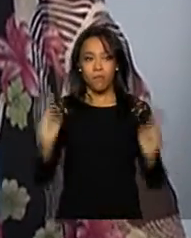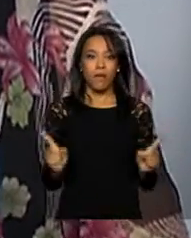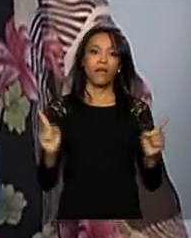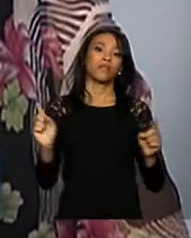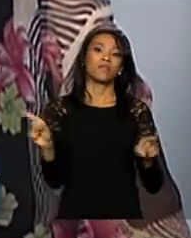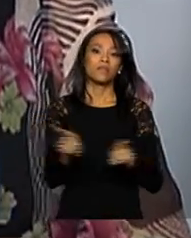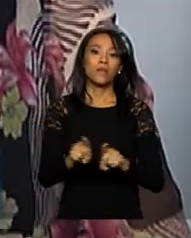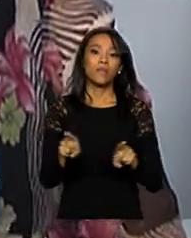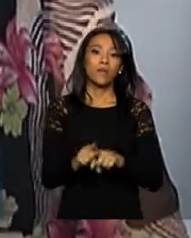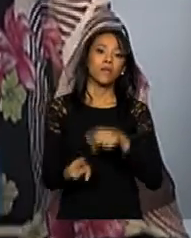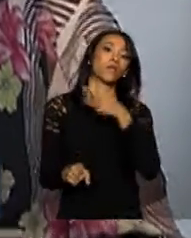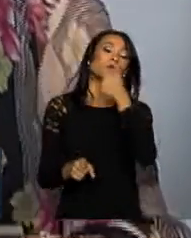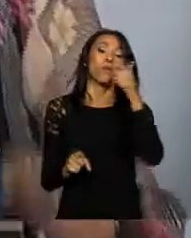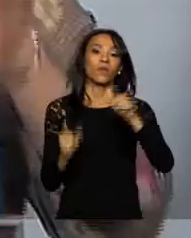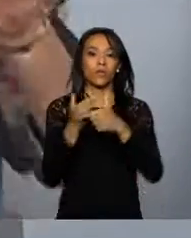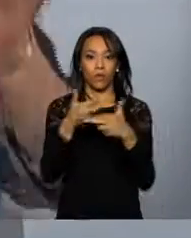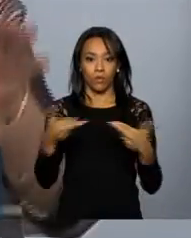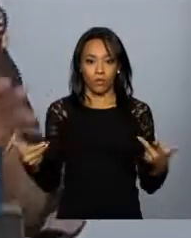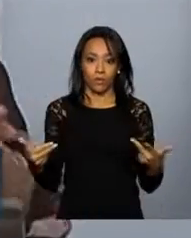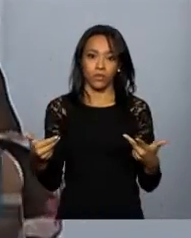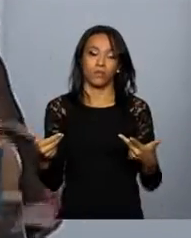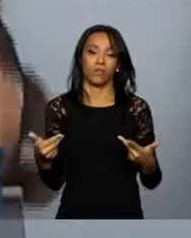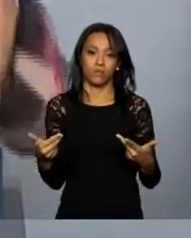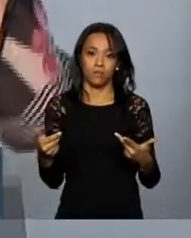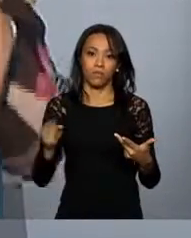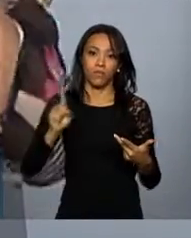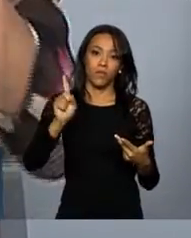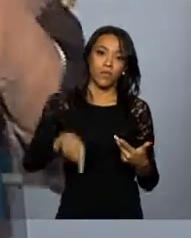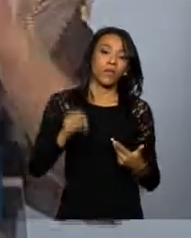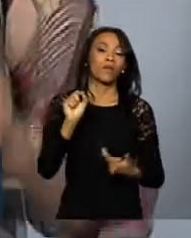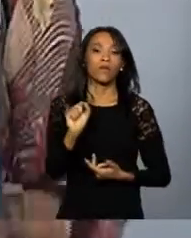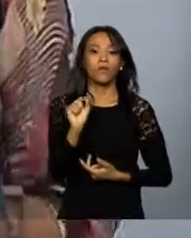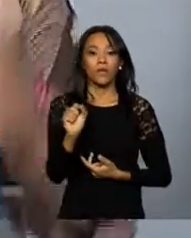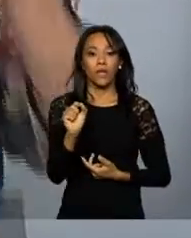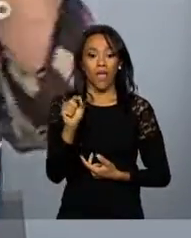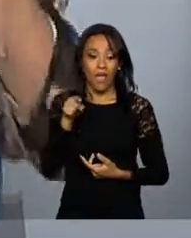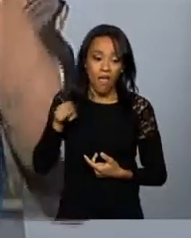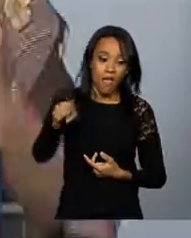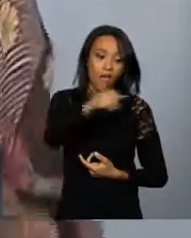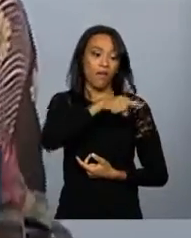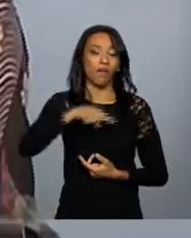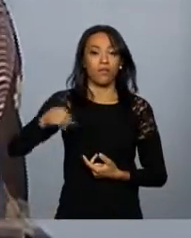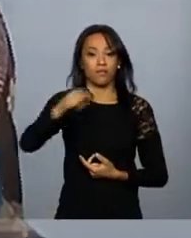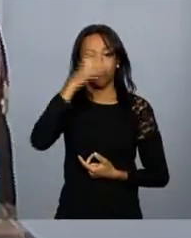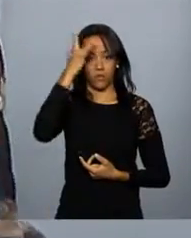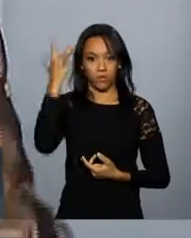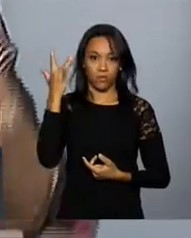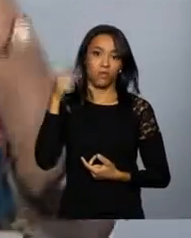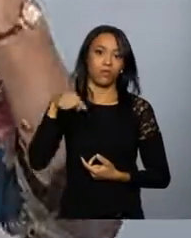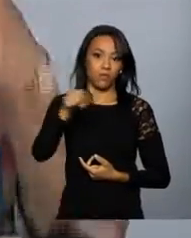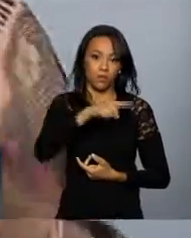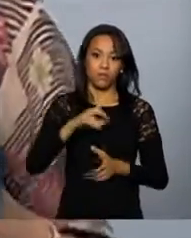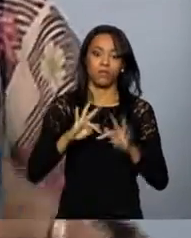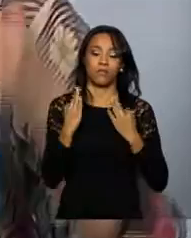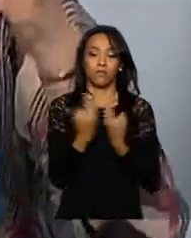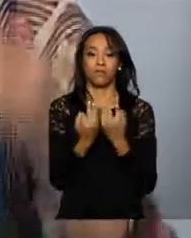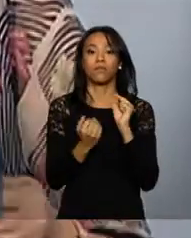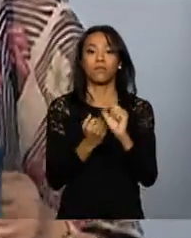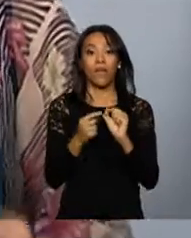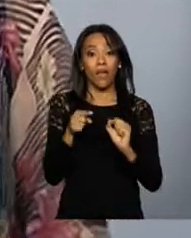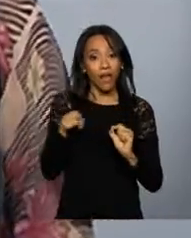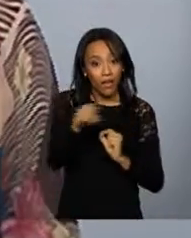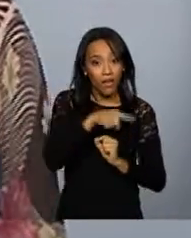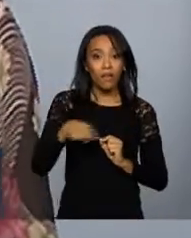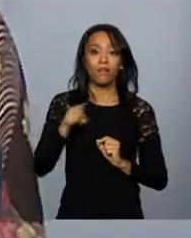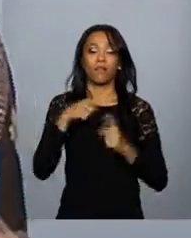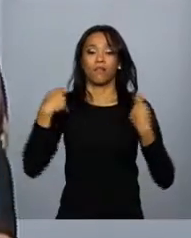por uma outra razão, que diz respeito a essas pessoas, a essas famílias. Elas